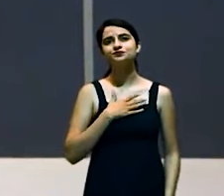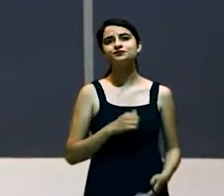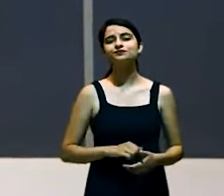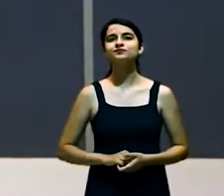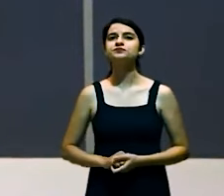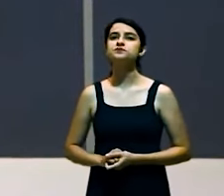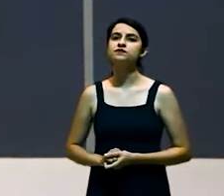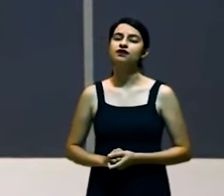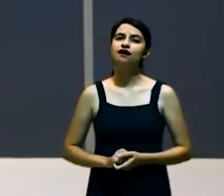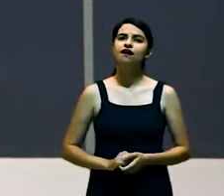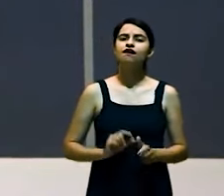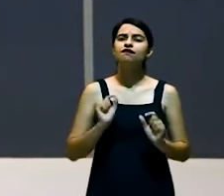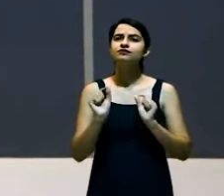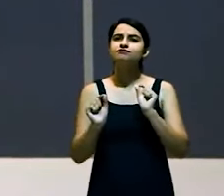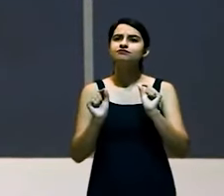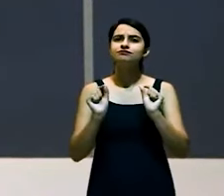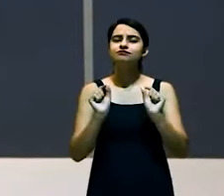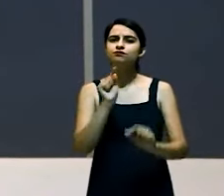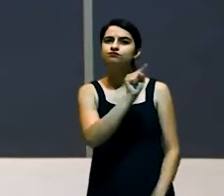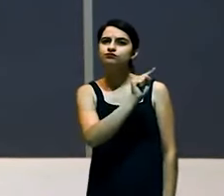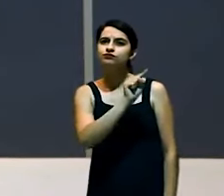que você se acalmasse.